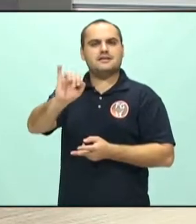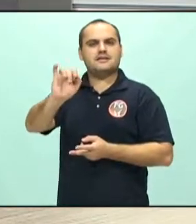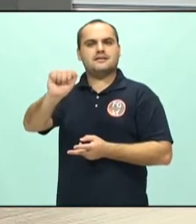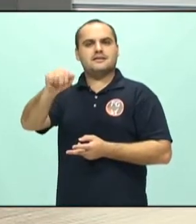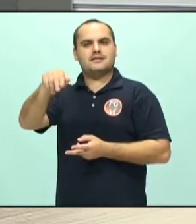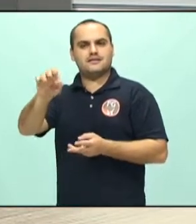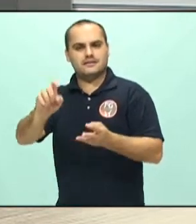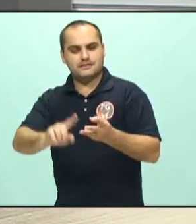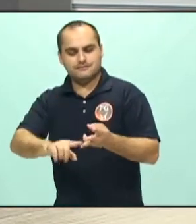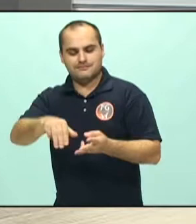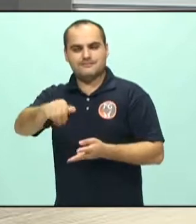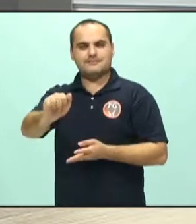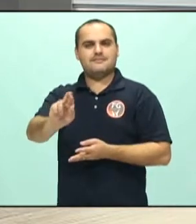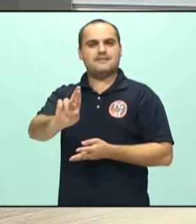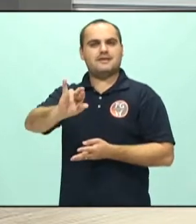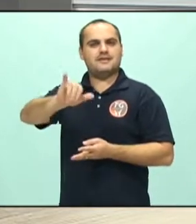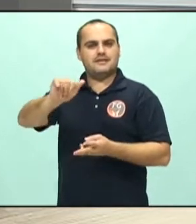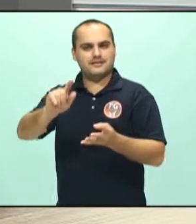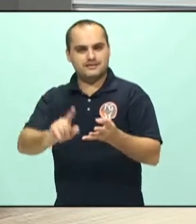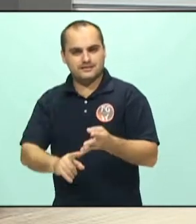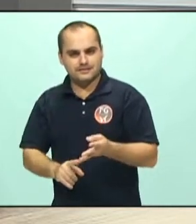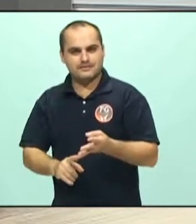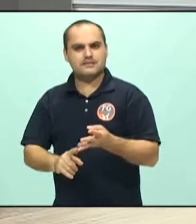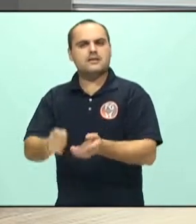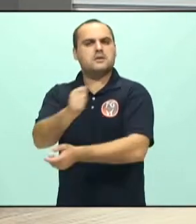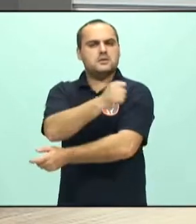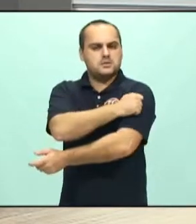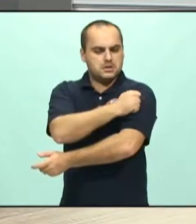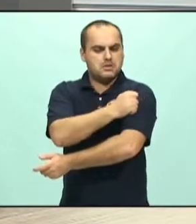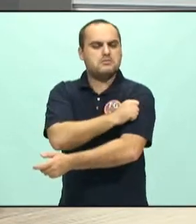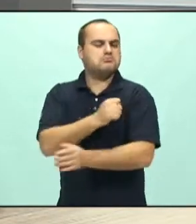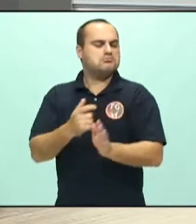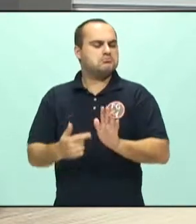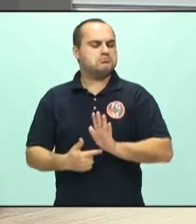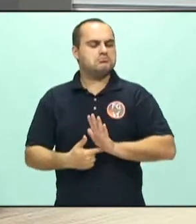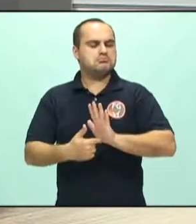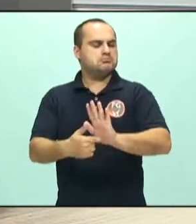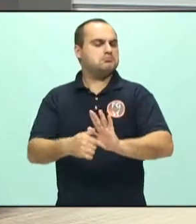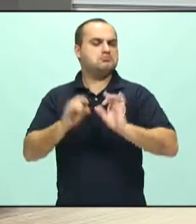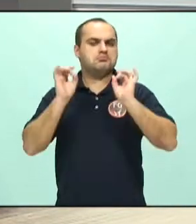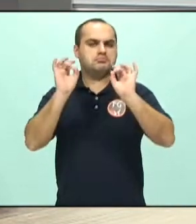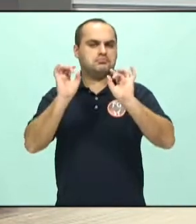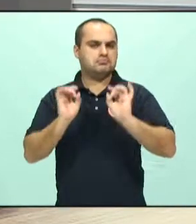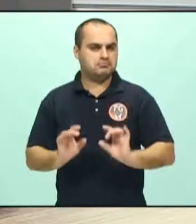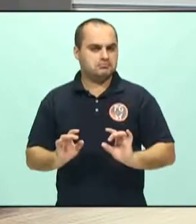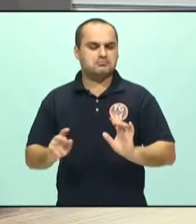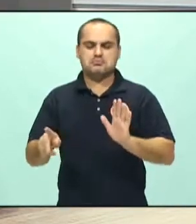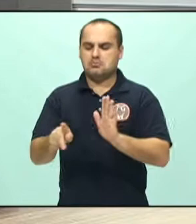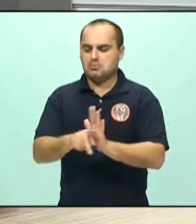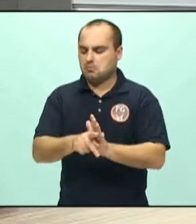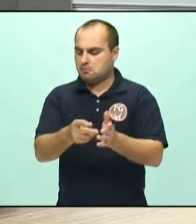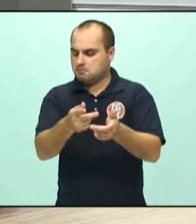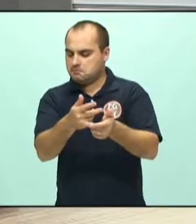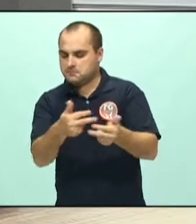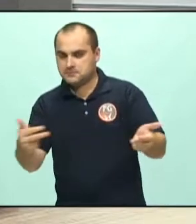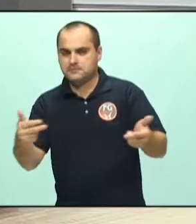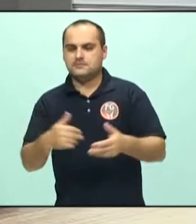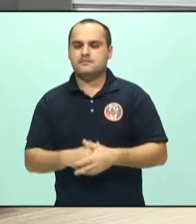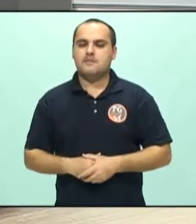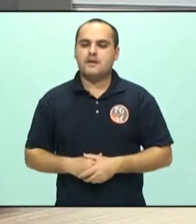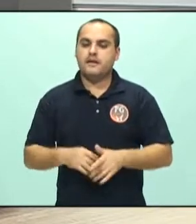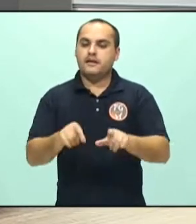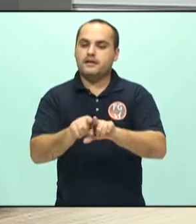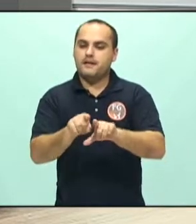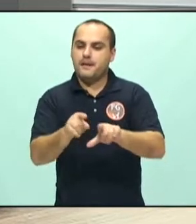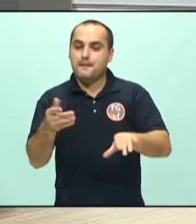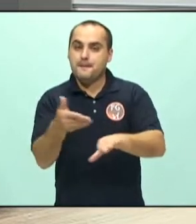Clara Machado, que inclusive os alunos fizeram apresentações belíssimas da grande peça dela, o Pluf de Fantasminha, e contamos com a